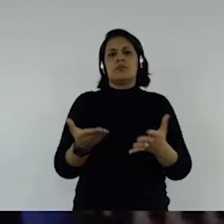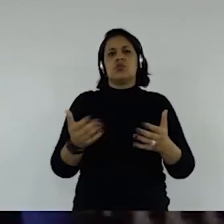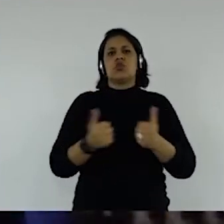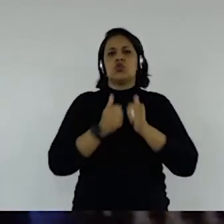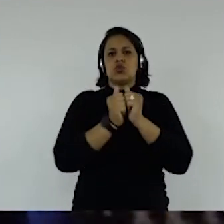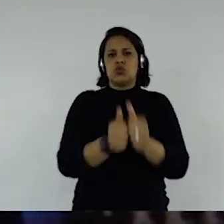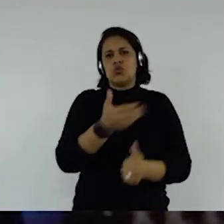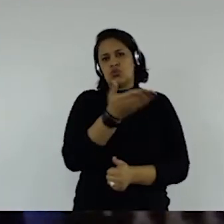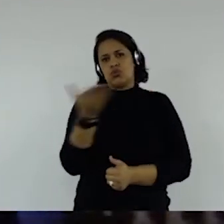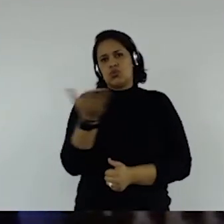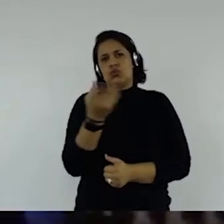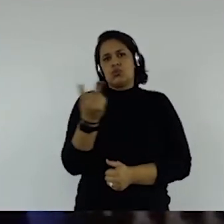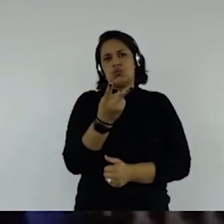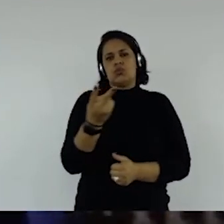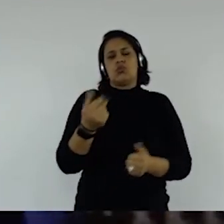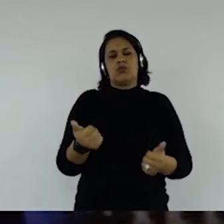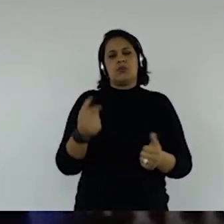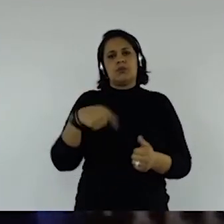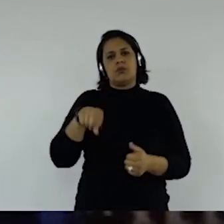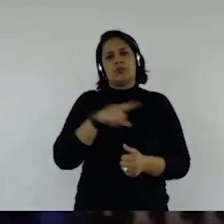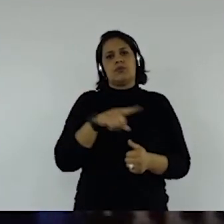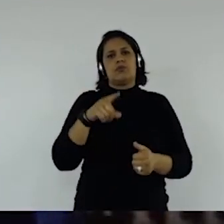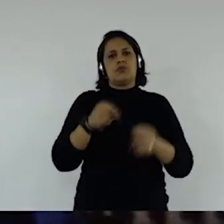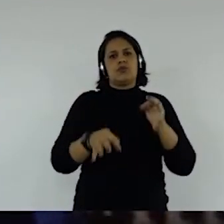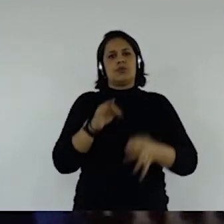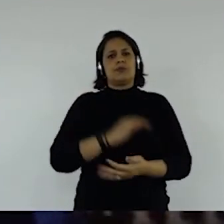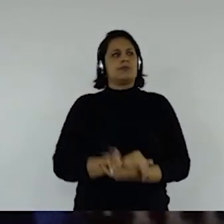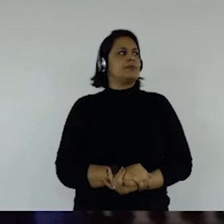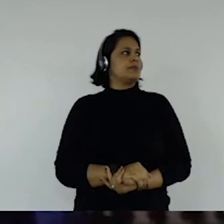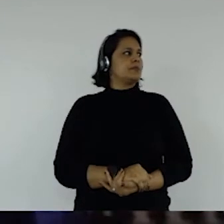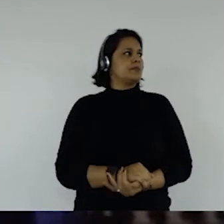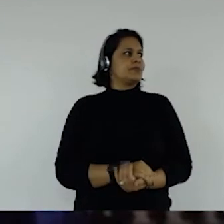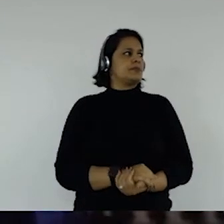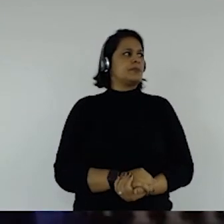dois grandes figuras do nosso mundo jurídico. Muito obrigado.